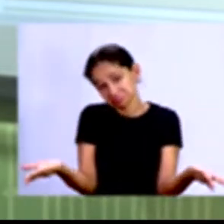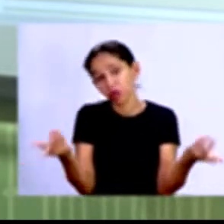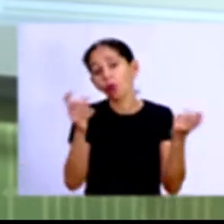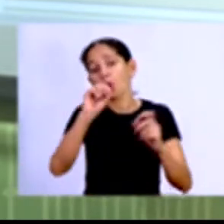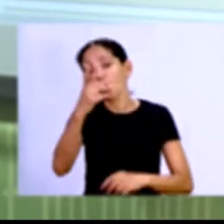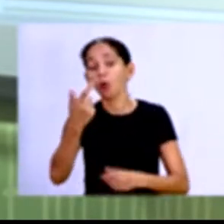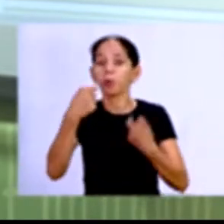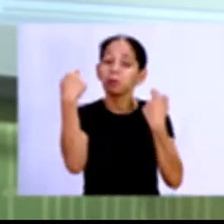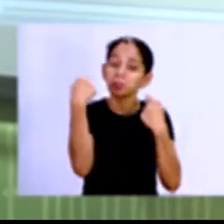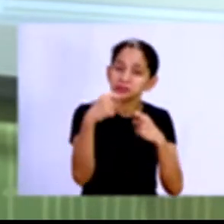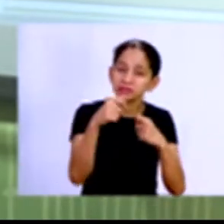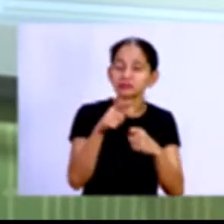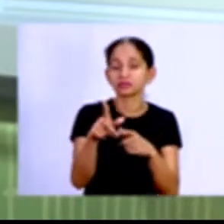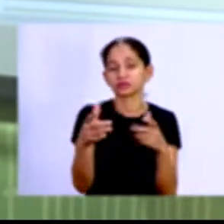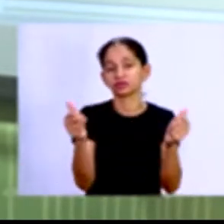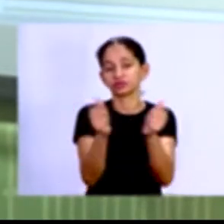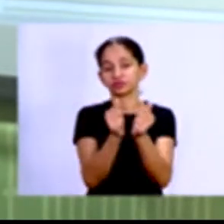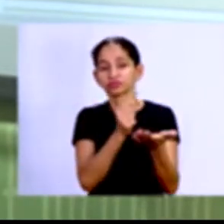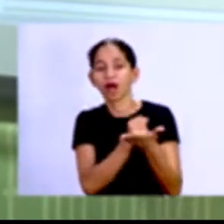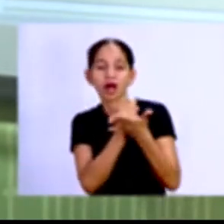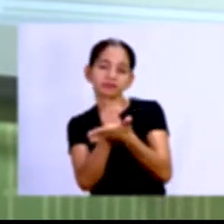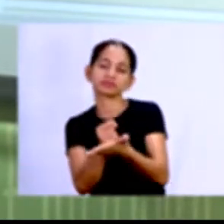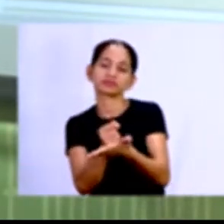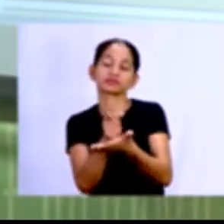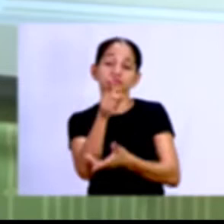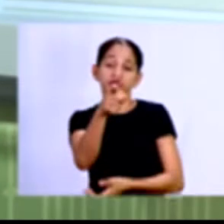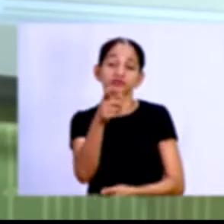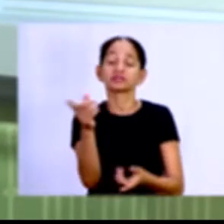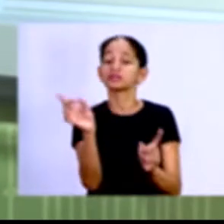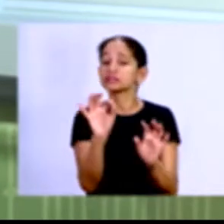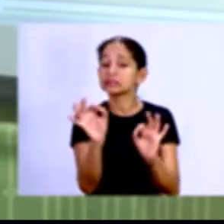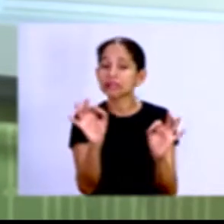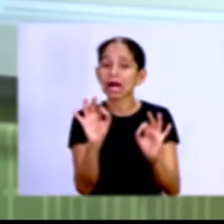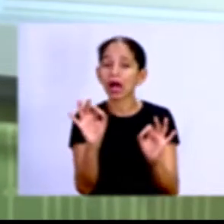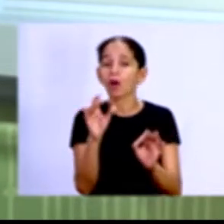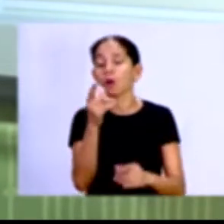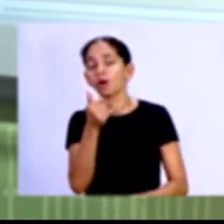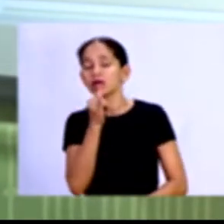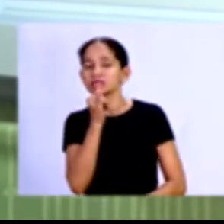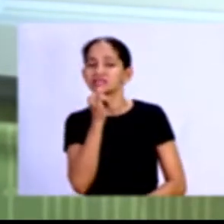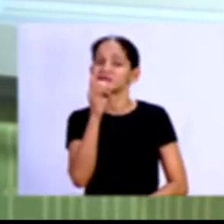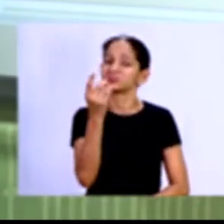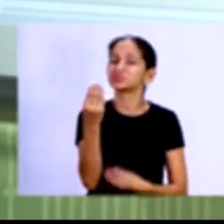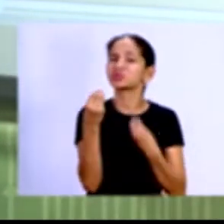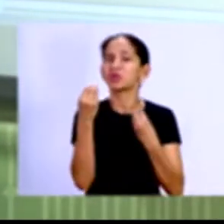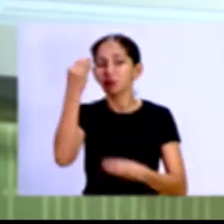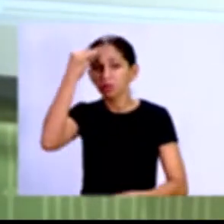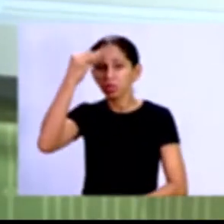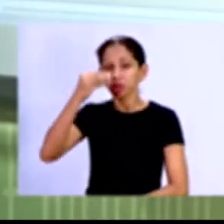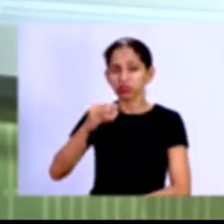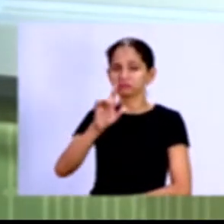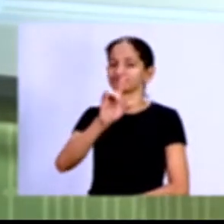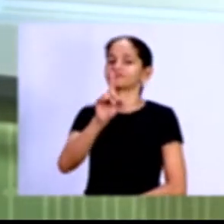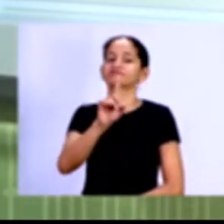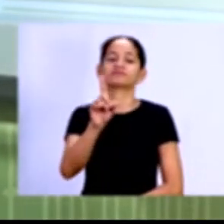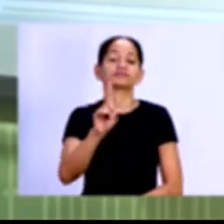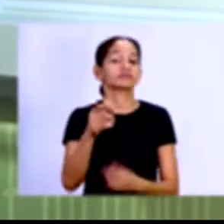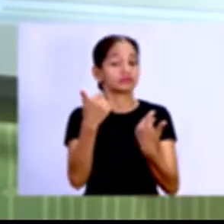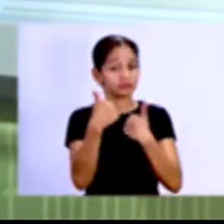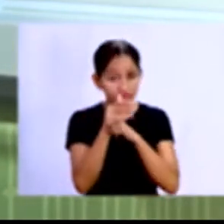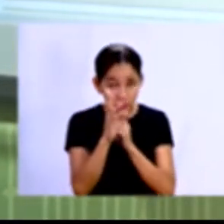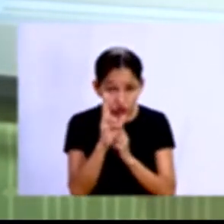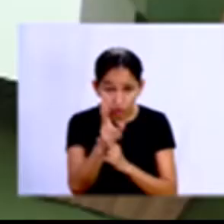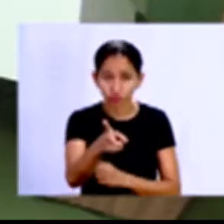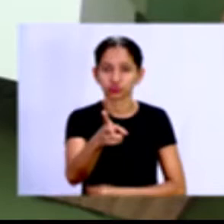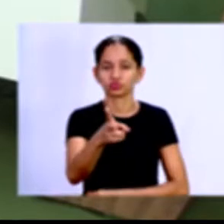dar continuidade ao seu curso, para que você não caia, né, naquele índice da evasão, né, professor? Nem pensar. Não